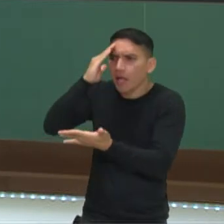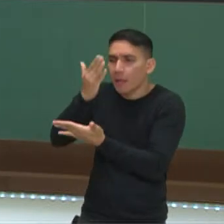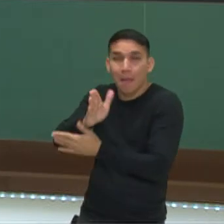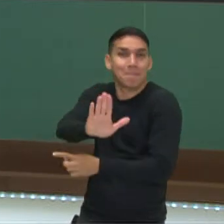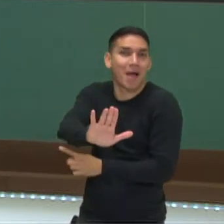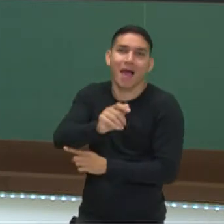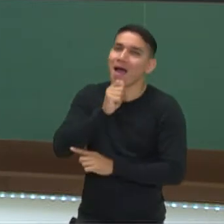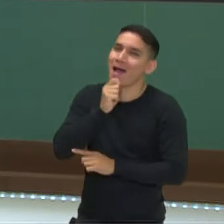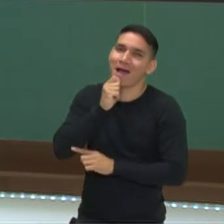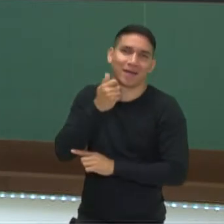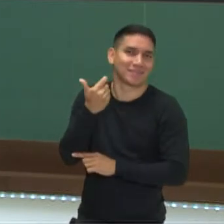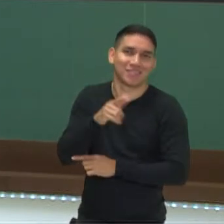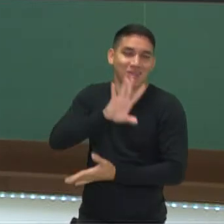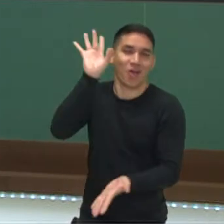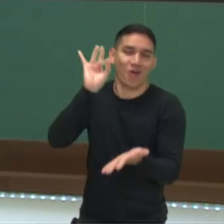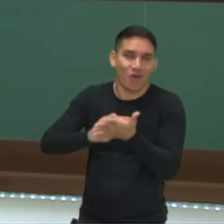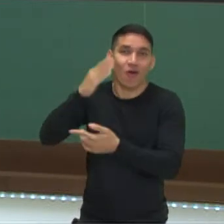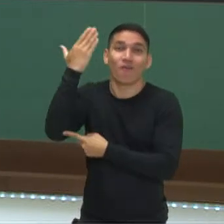ainda não